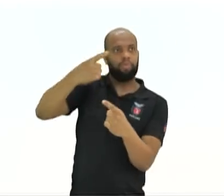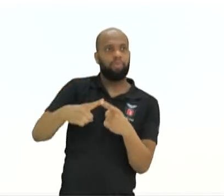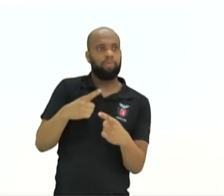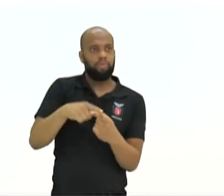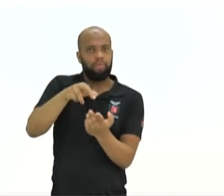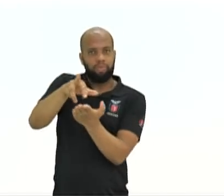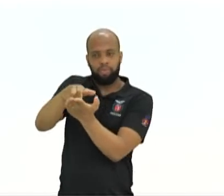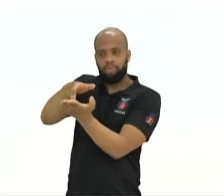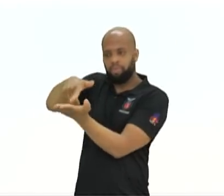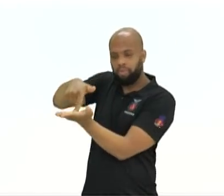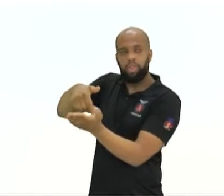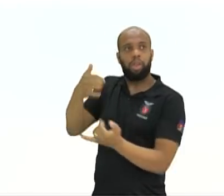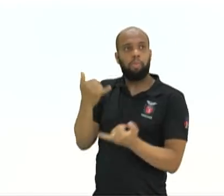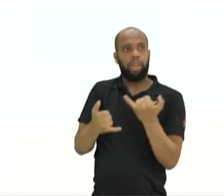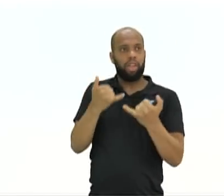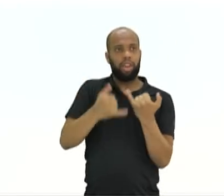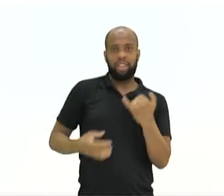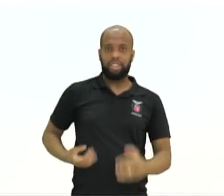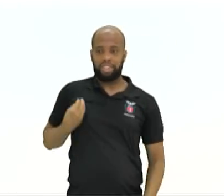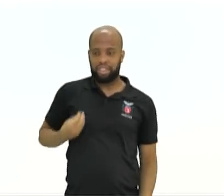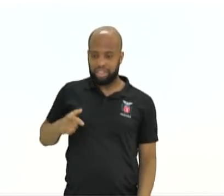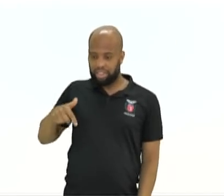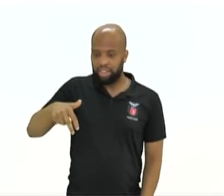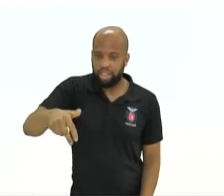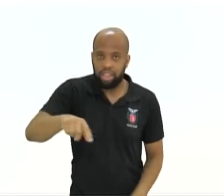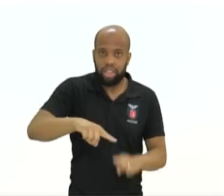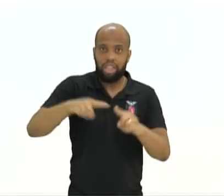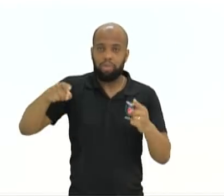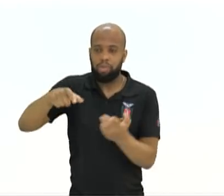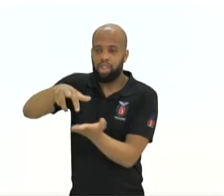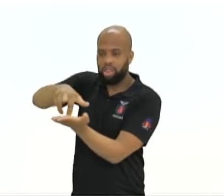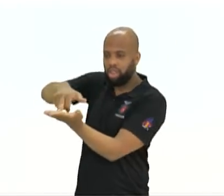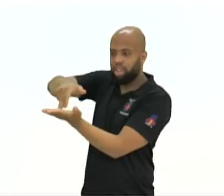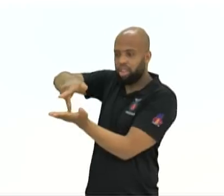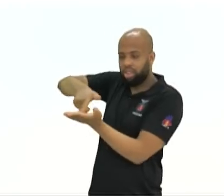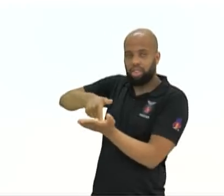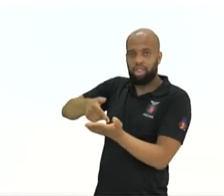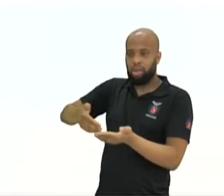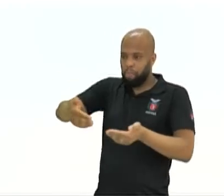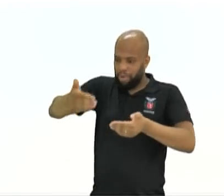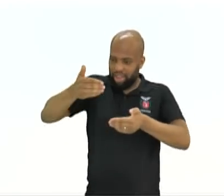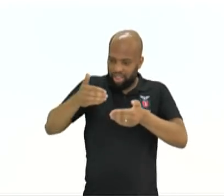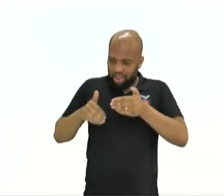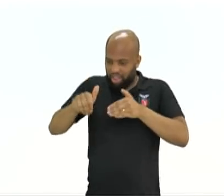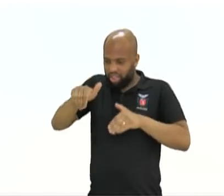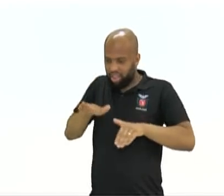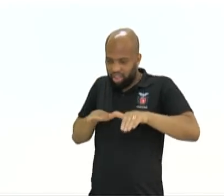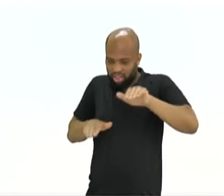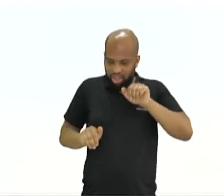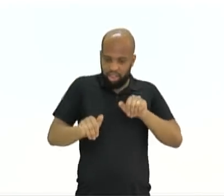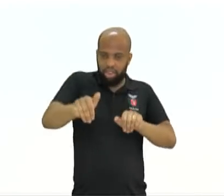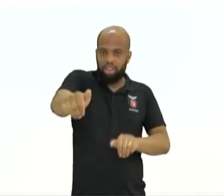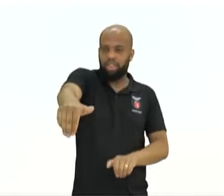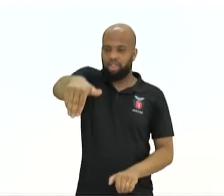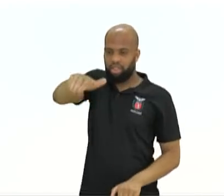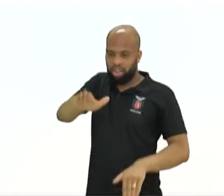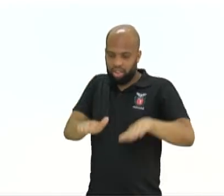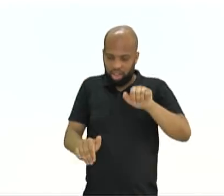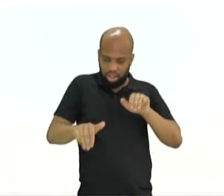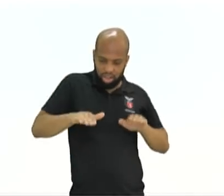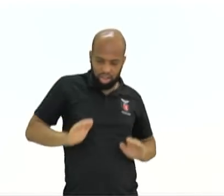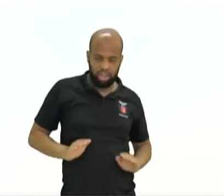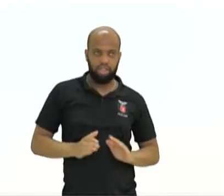que ele está caminhando para frente, mas o deslocamento dele é para trás, ele desliza os pés para